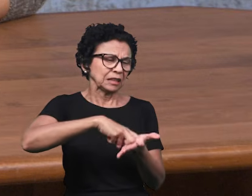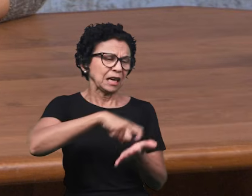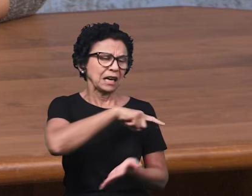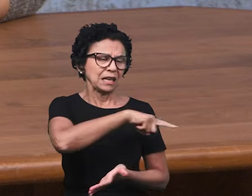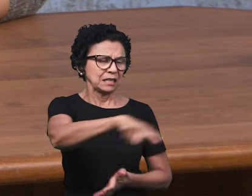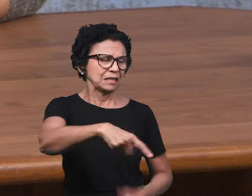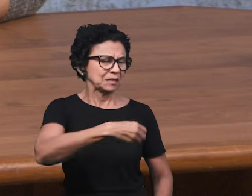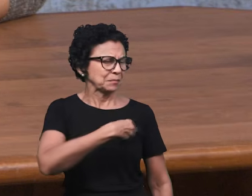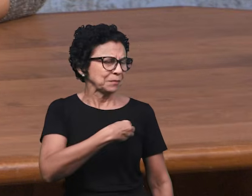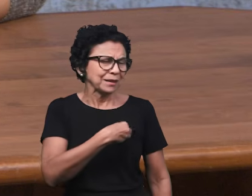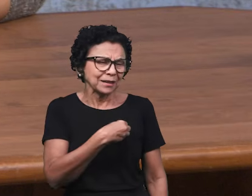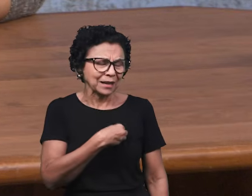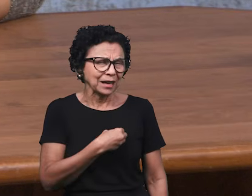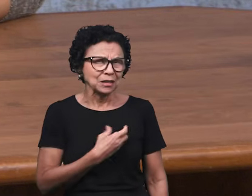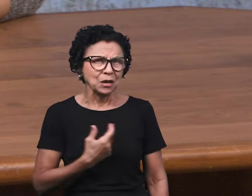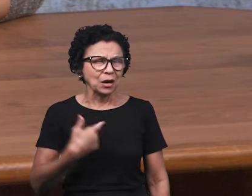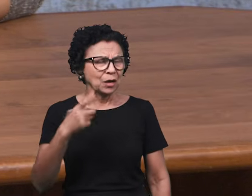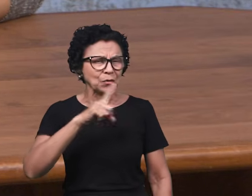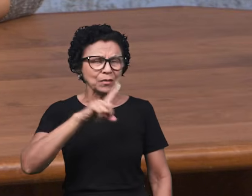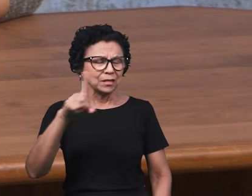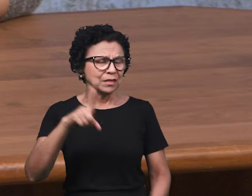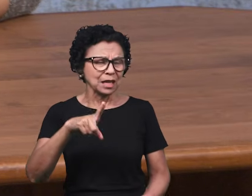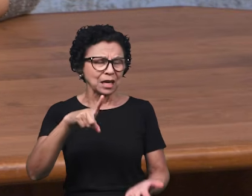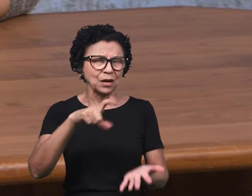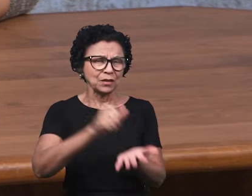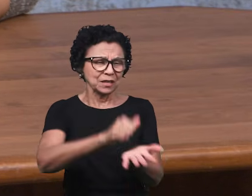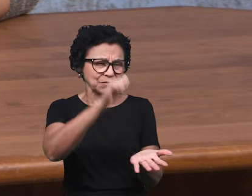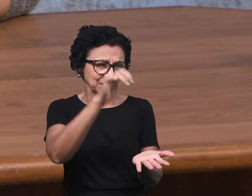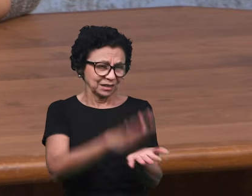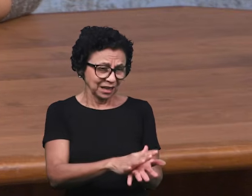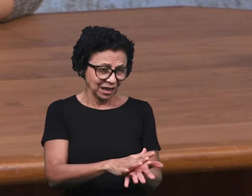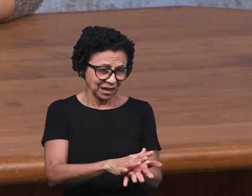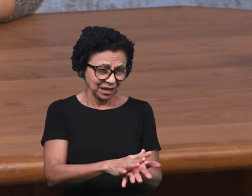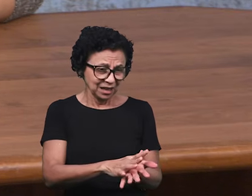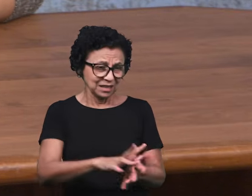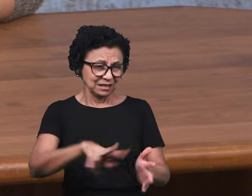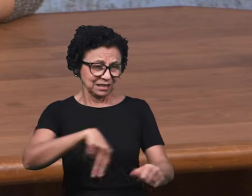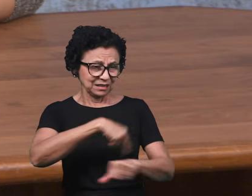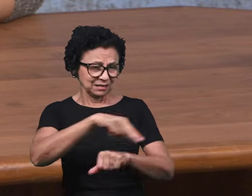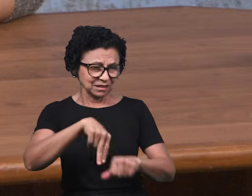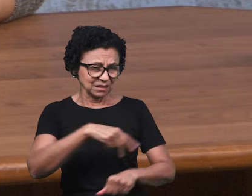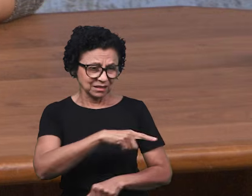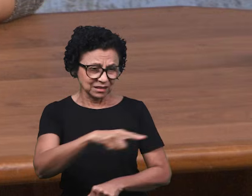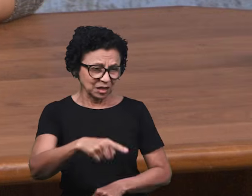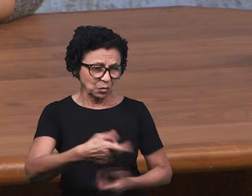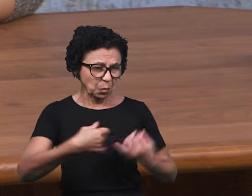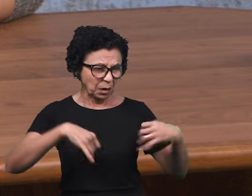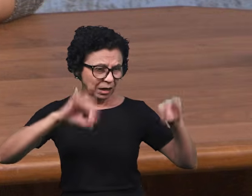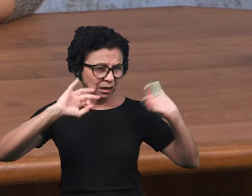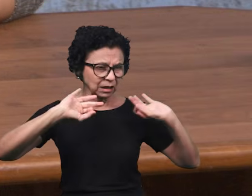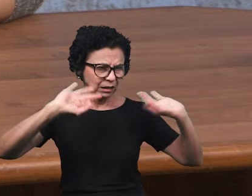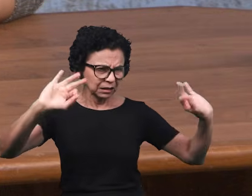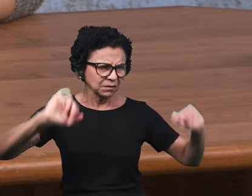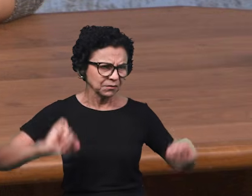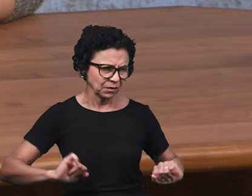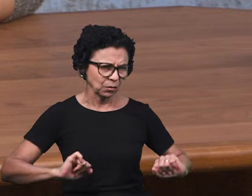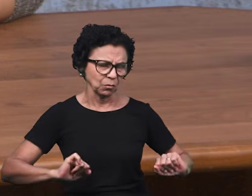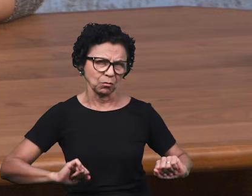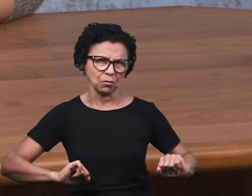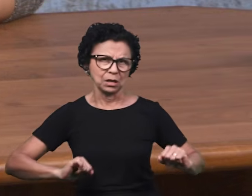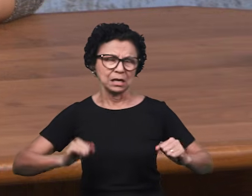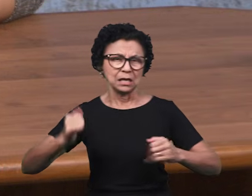ou não se vingaria a minha alma de uma nação como esta? Subi aos seus muros